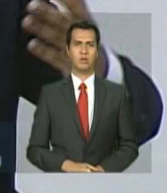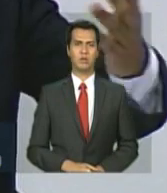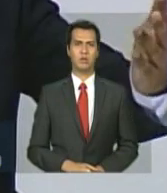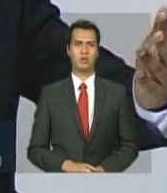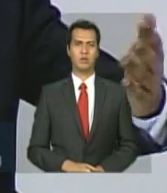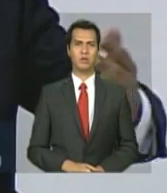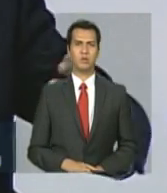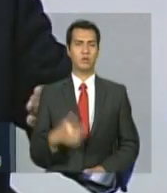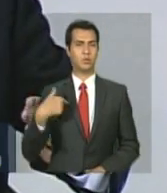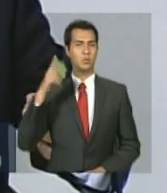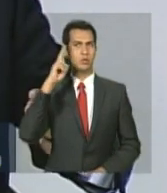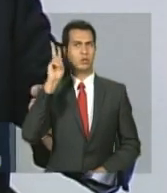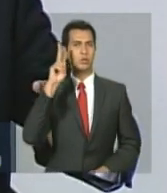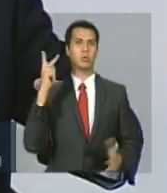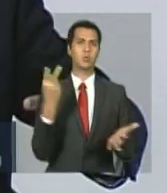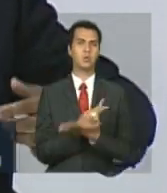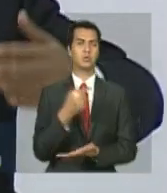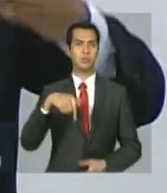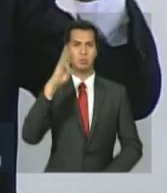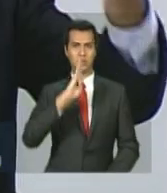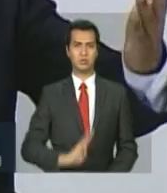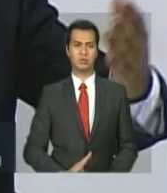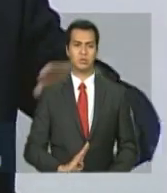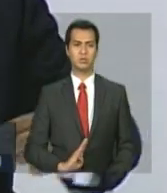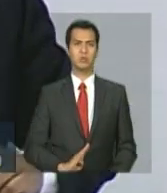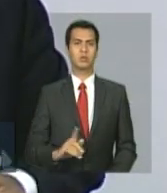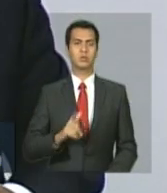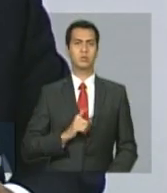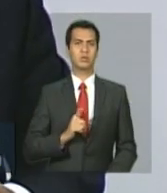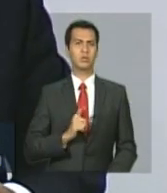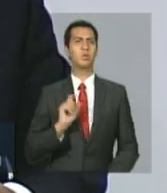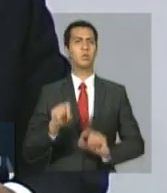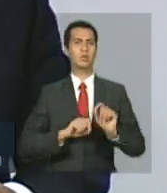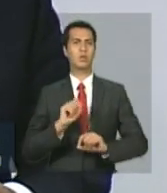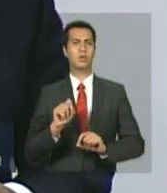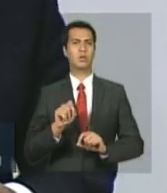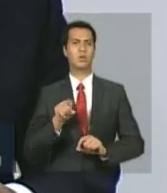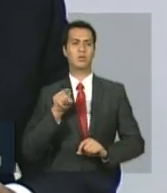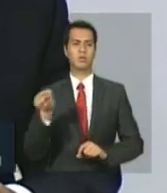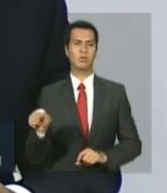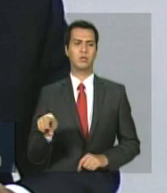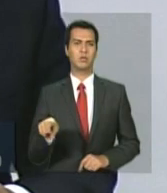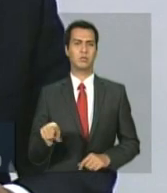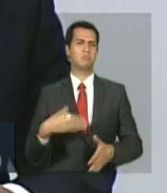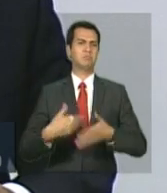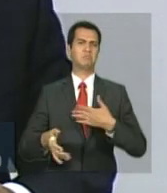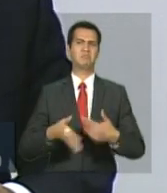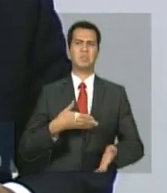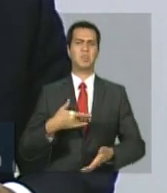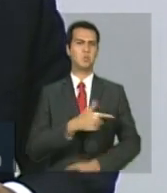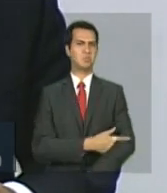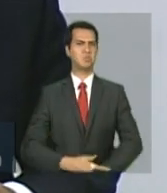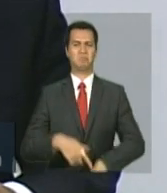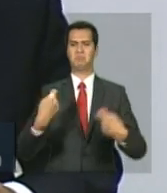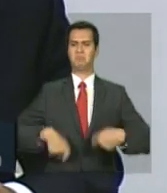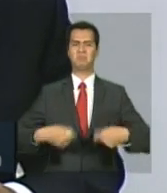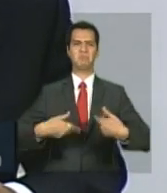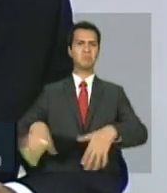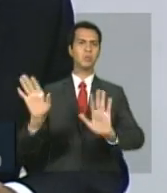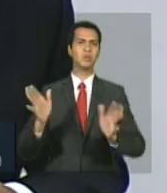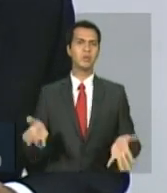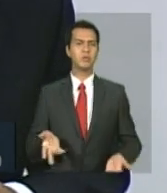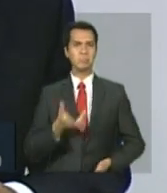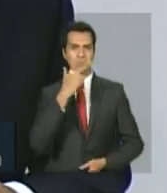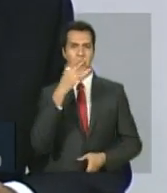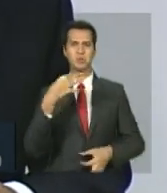uma triste frase no Brasil, as favas com os escrúpulos. As favas com os escrúpulos. É tribunal de